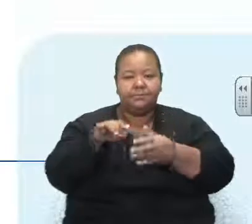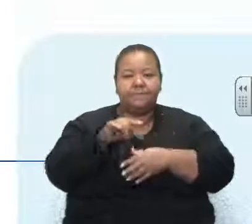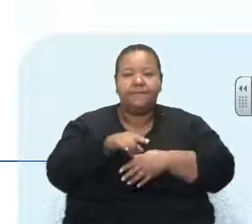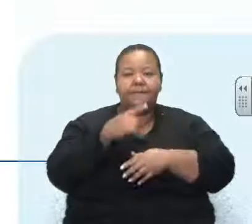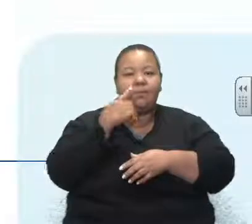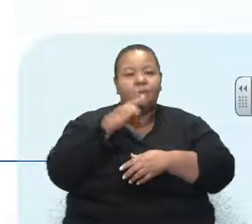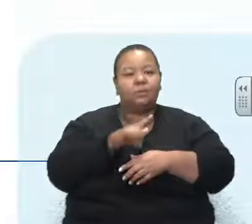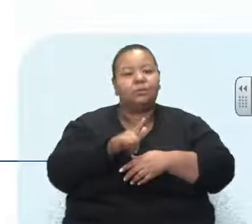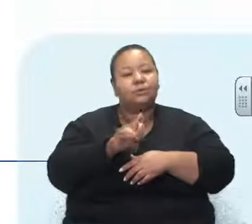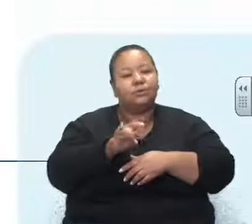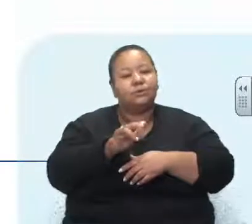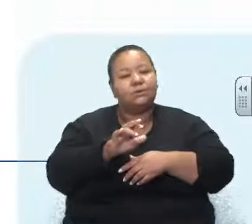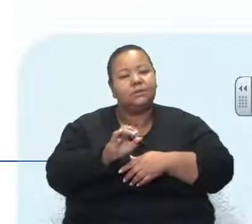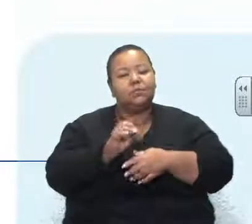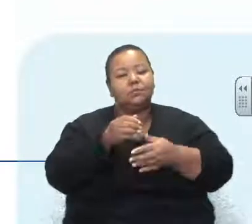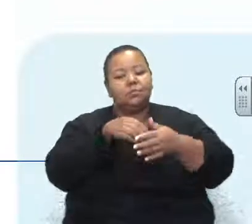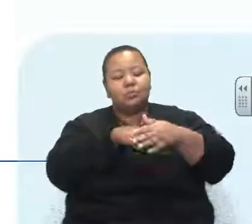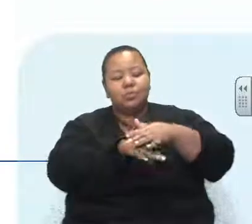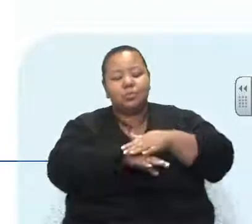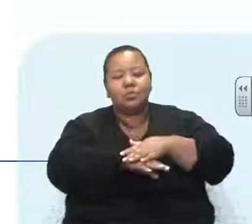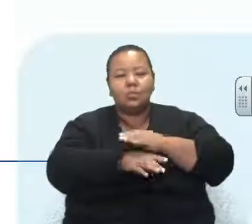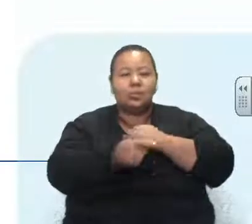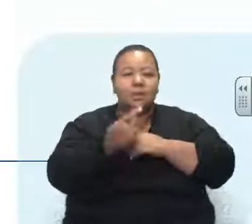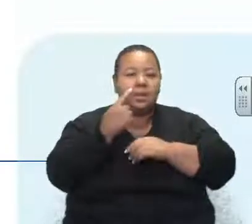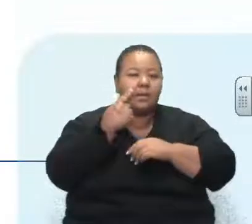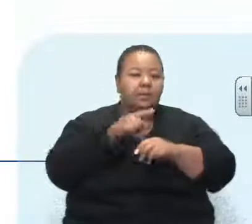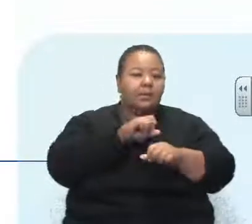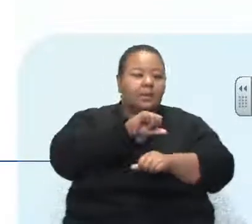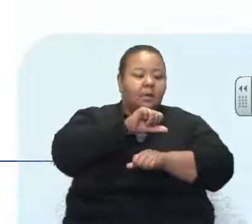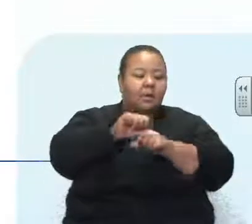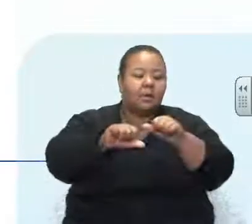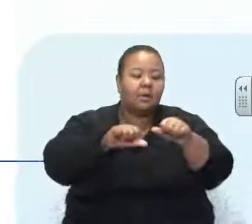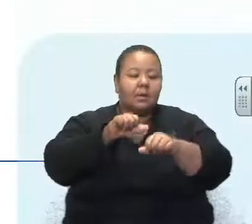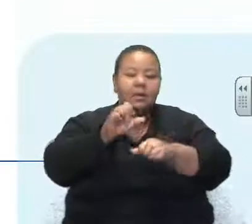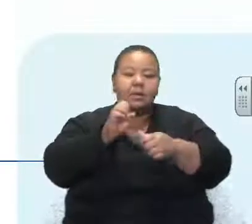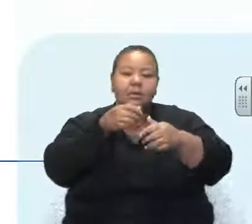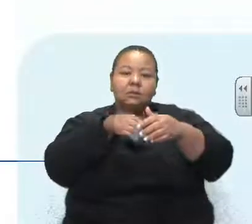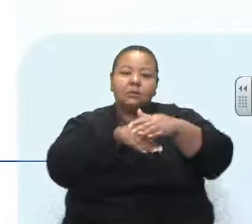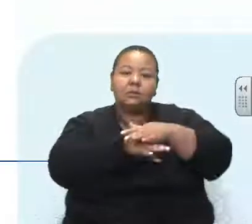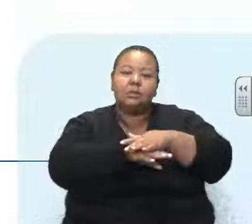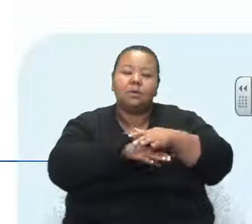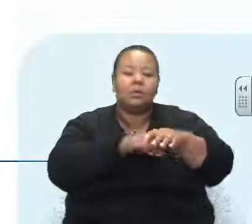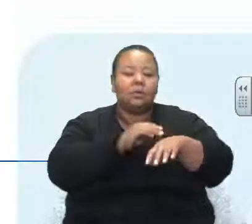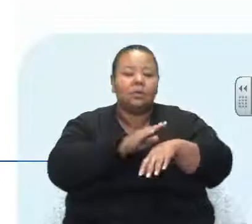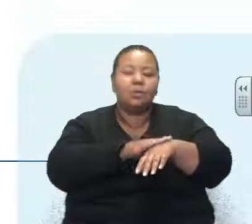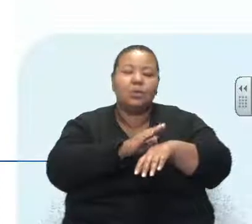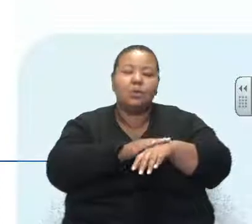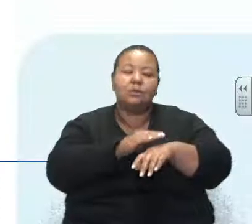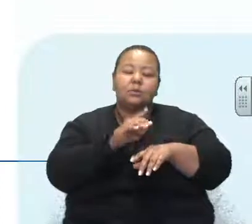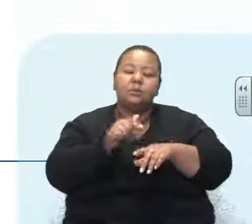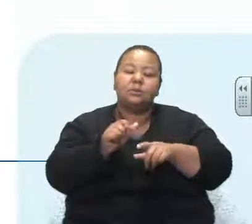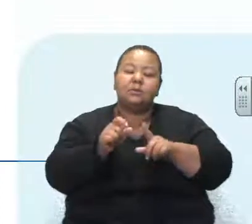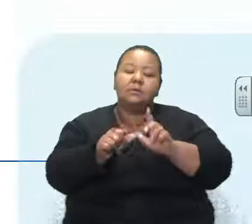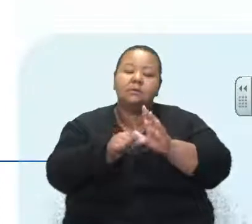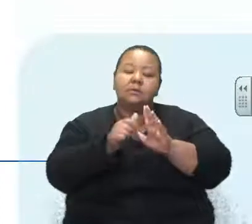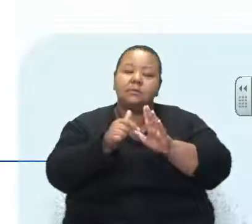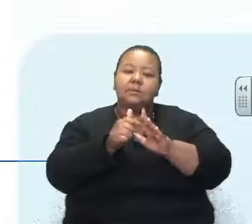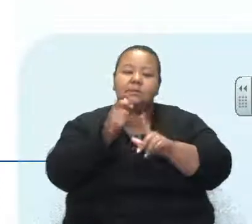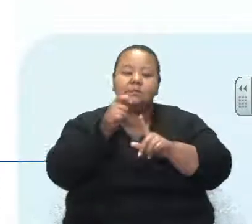medir a minha atividade ou liquidez de medir a rotação desse estoque. Quanto que esse estoque está girando numa empresa? Quanto que